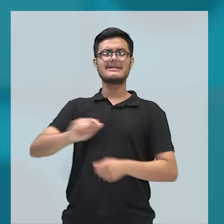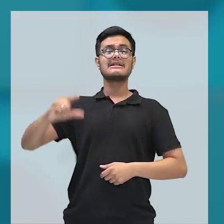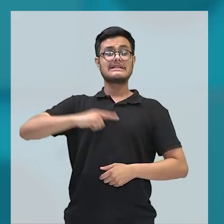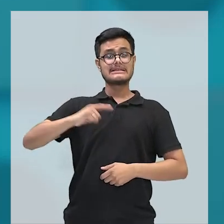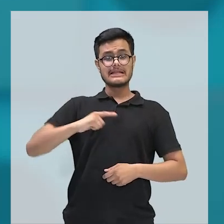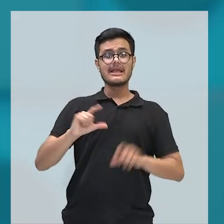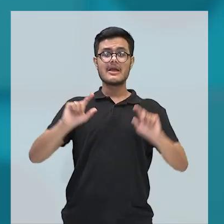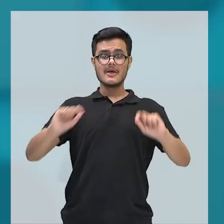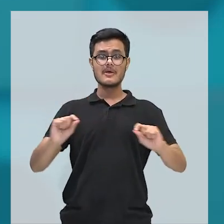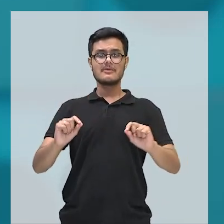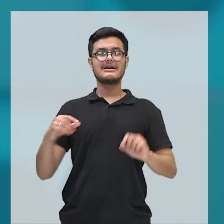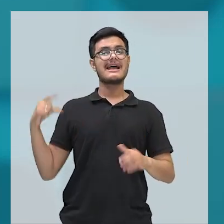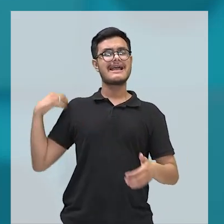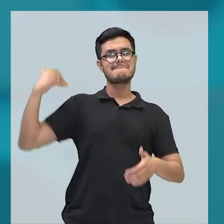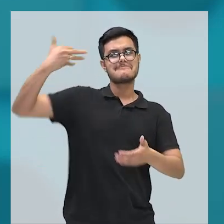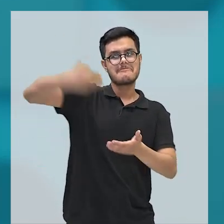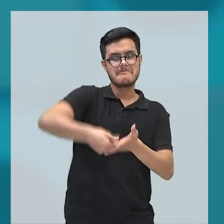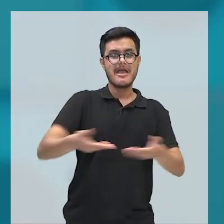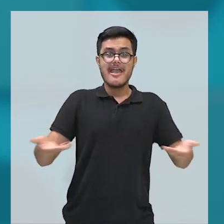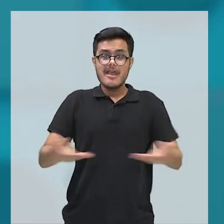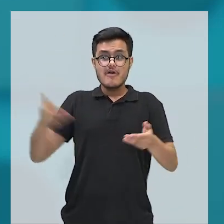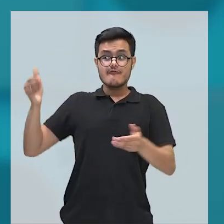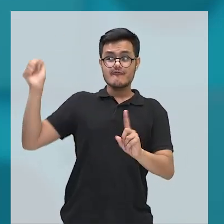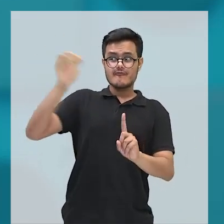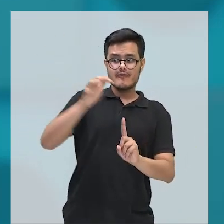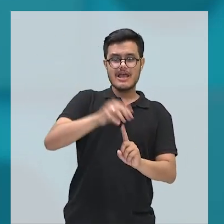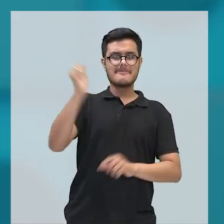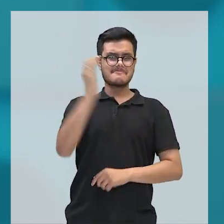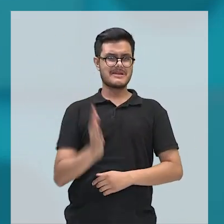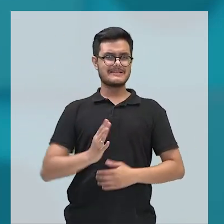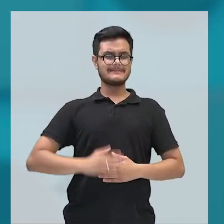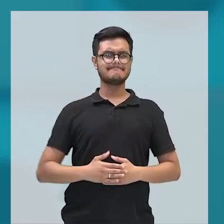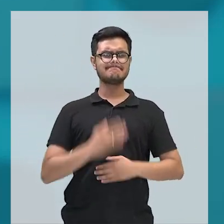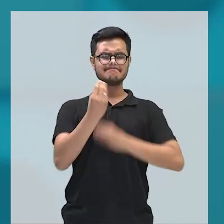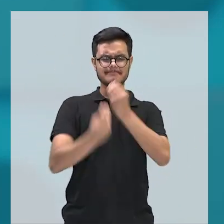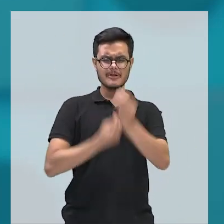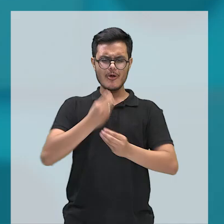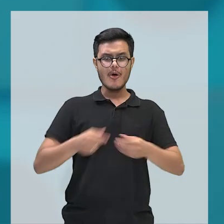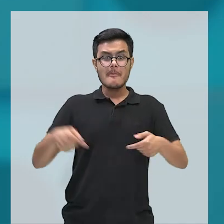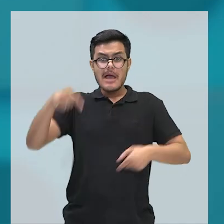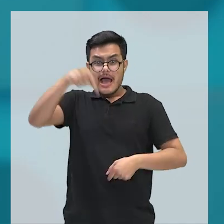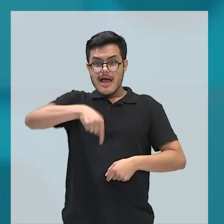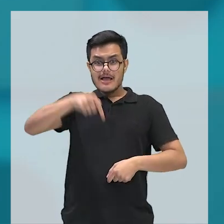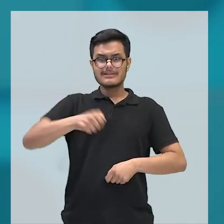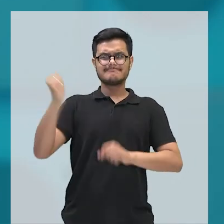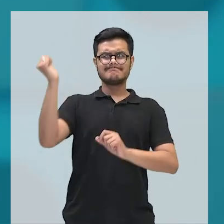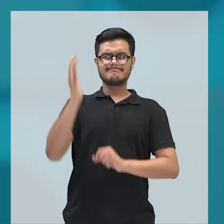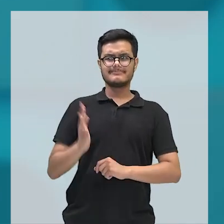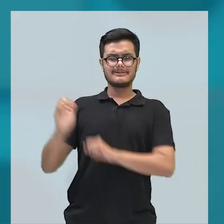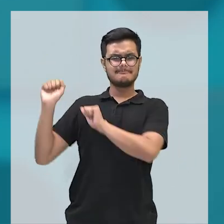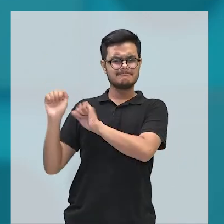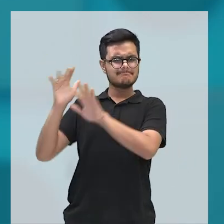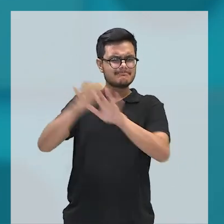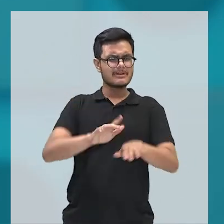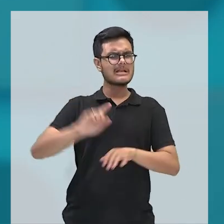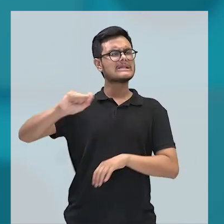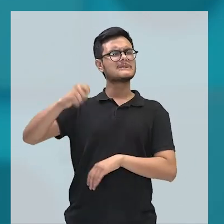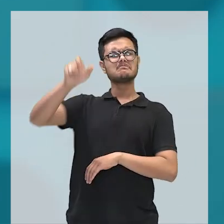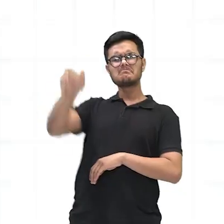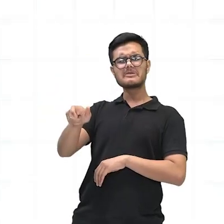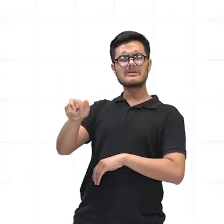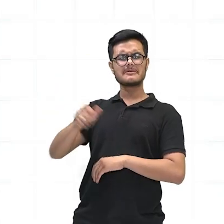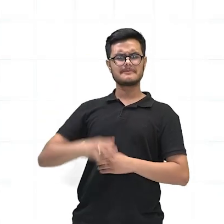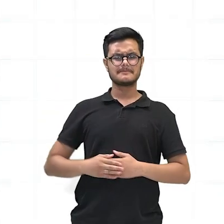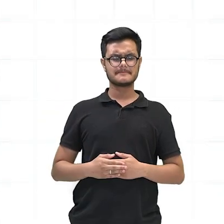hora que ele vai chegar aqui no Brasil. Vamos ver o que aconteceu e quando ele chegou aqui e por meio de quem? Vamos